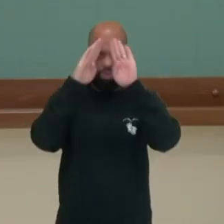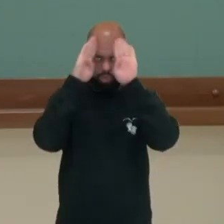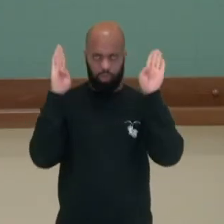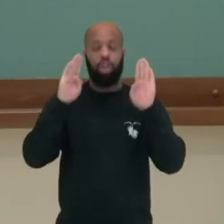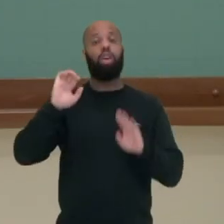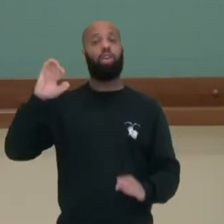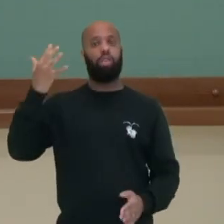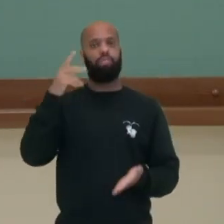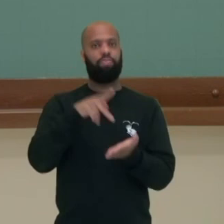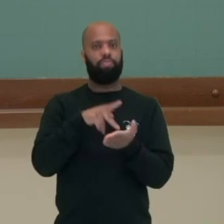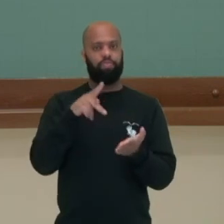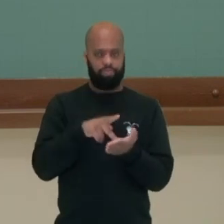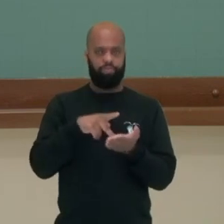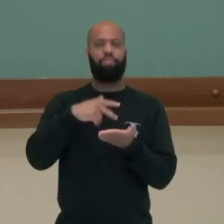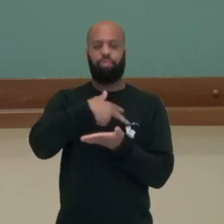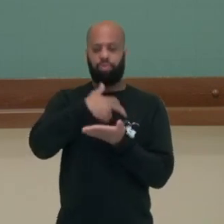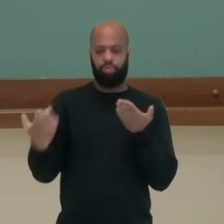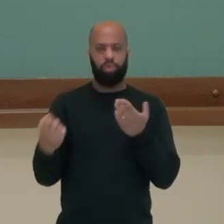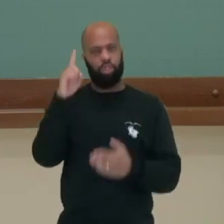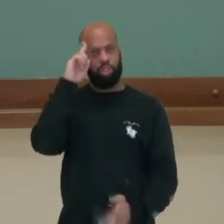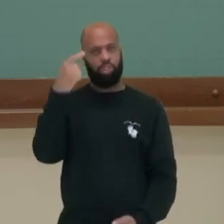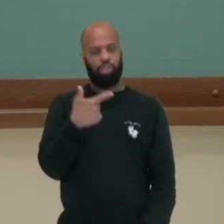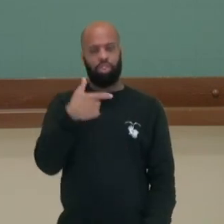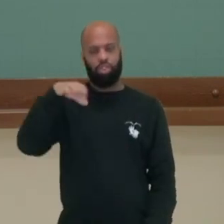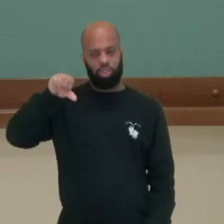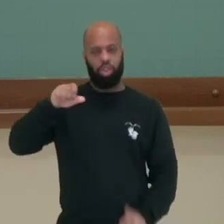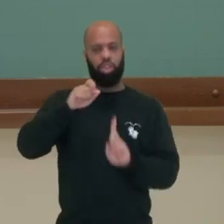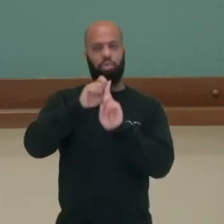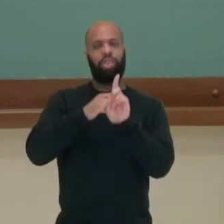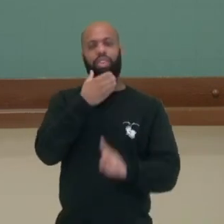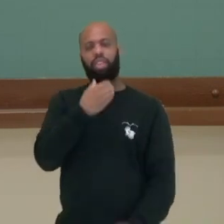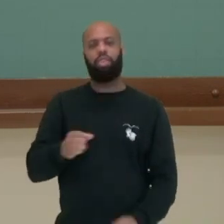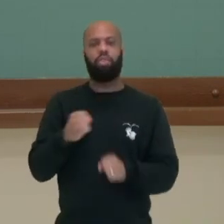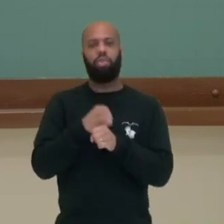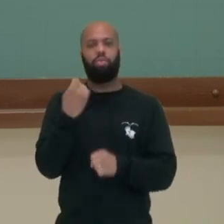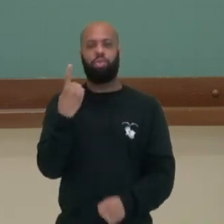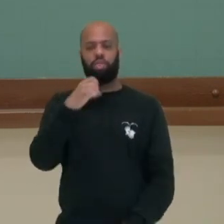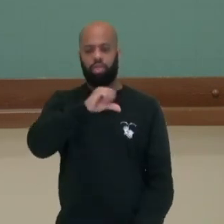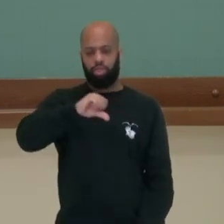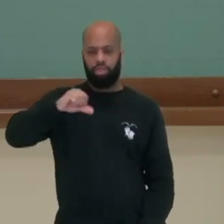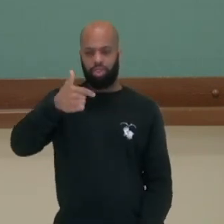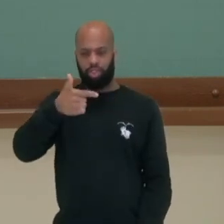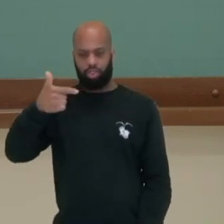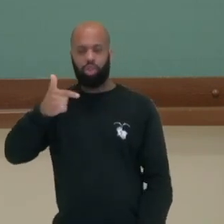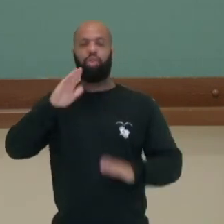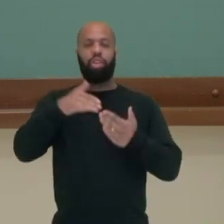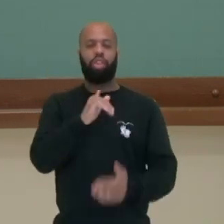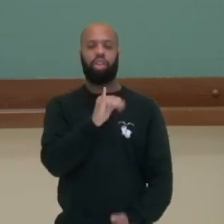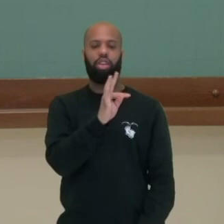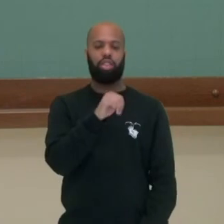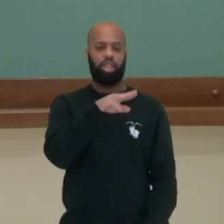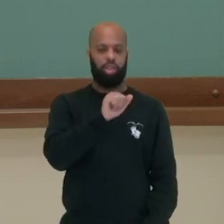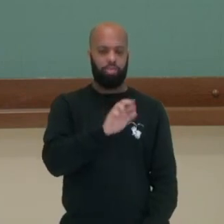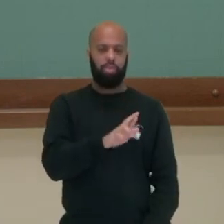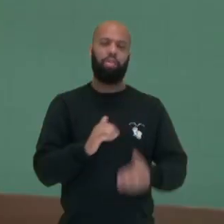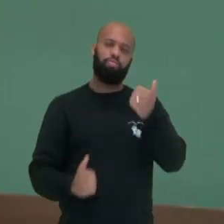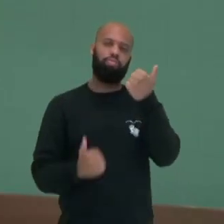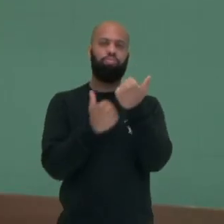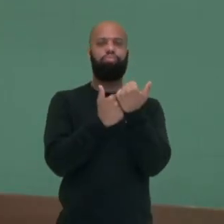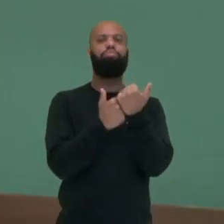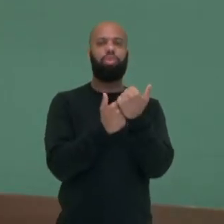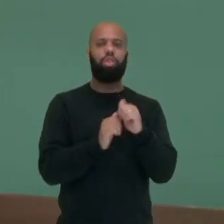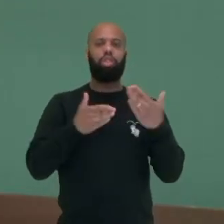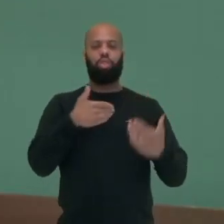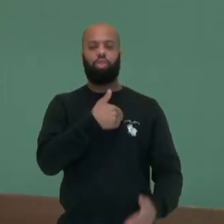aconteceu efetivamente em 29 de dezembro de 1992. Itamar Franco assumiu a presidência.